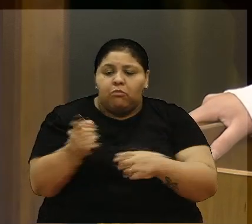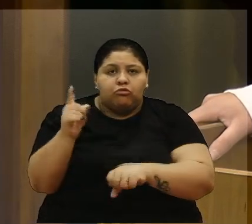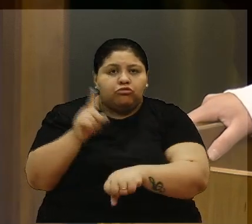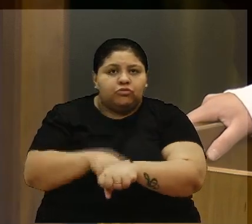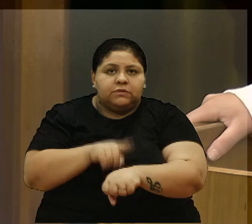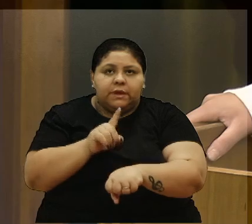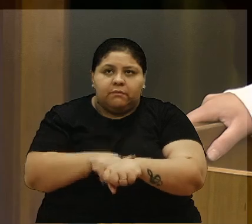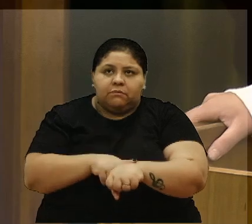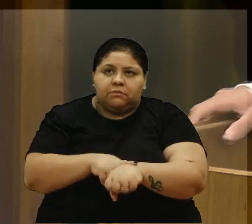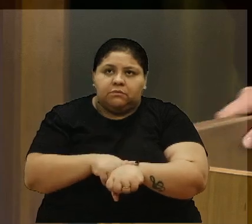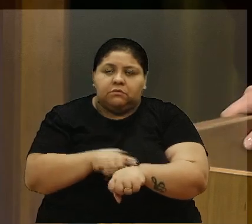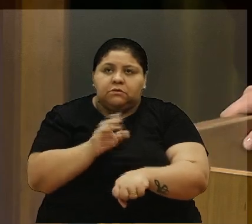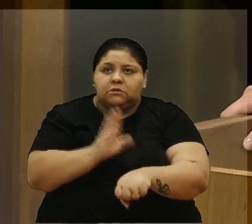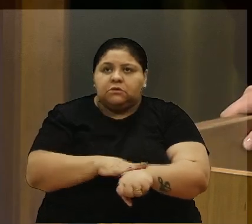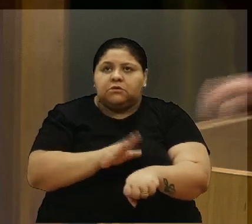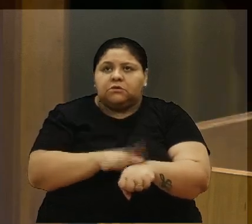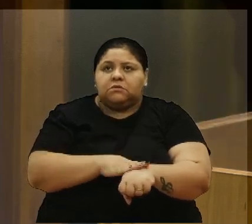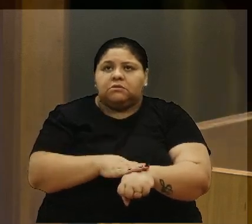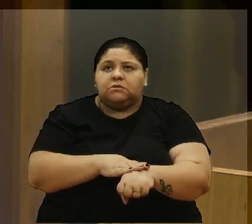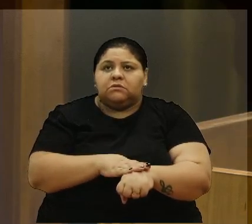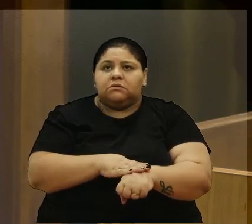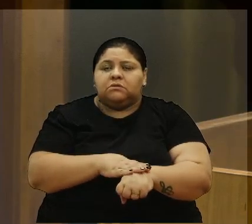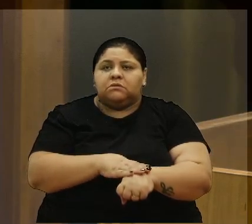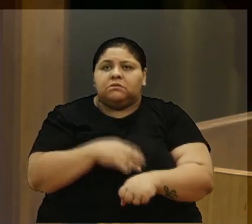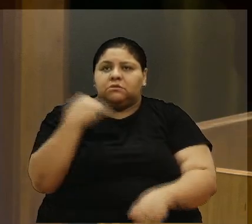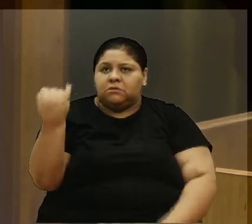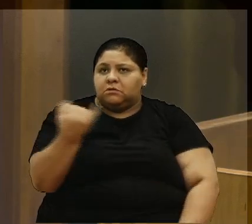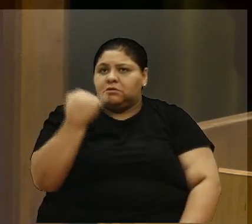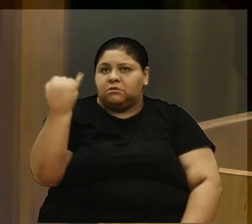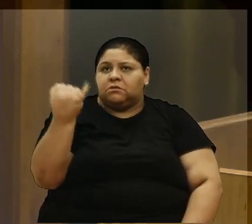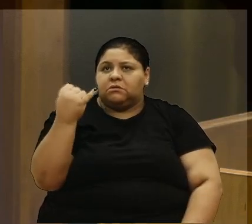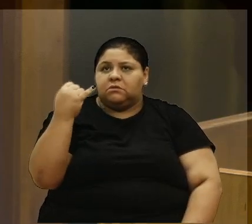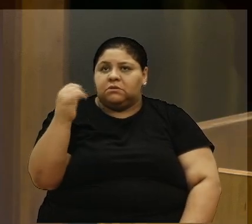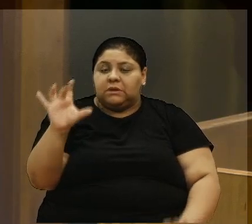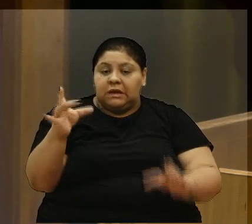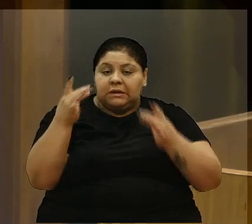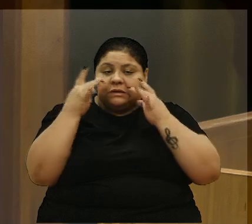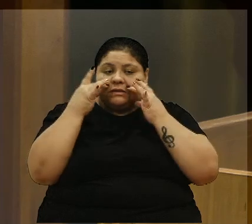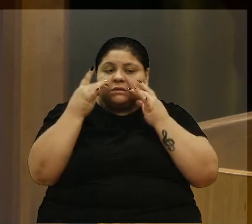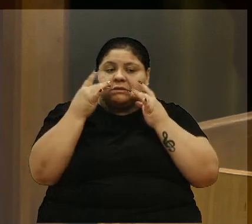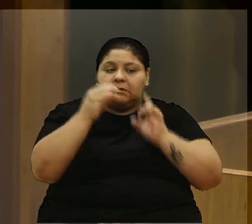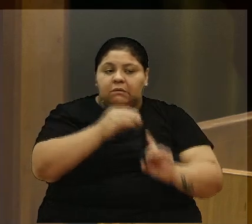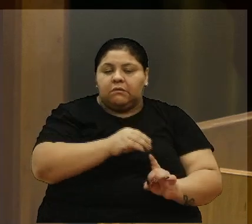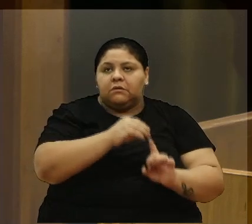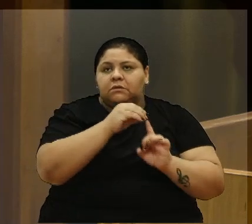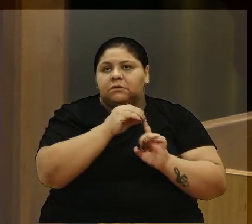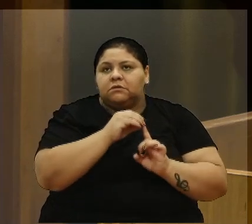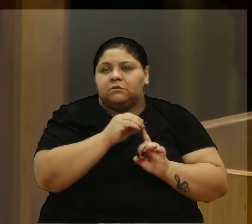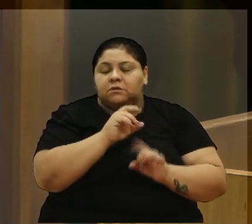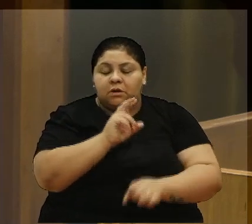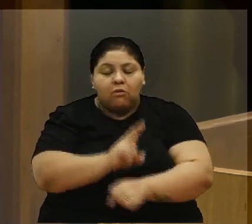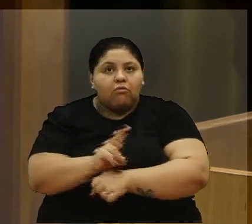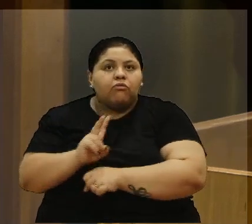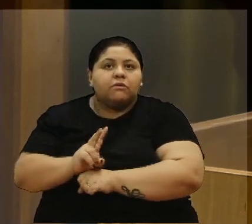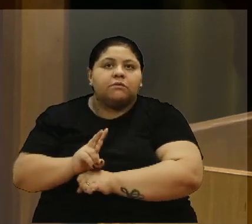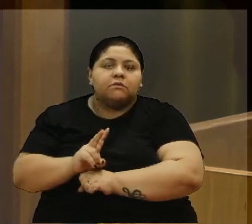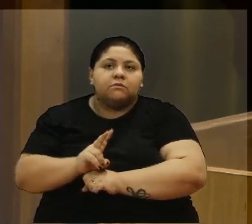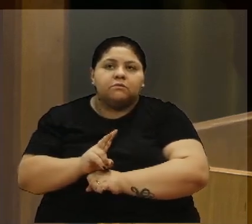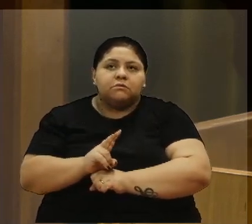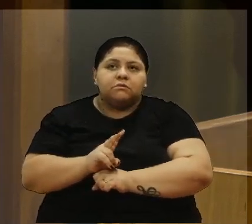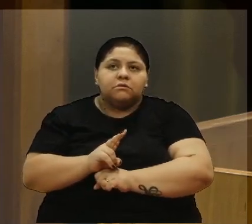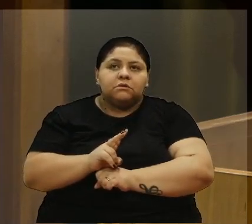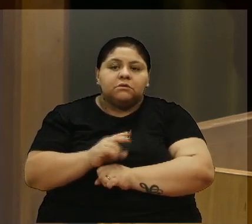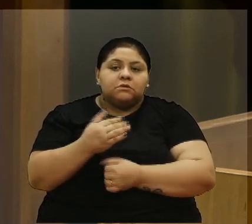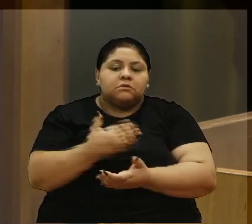tempo, numa questão tão importante que é a atenção primária, que é a prevenção, que é a porta